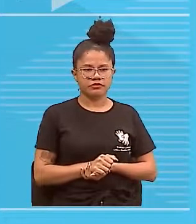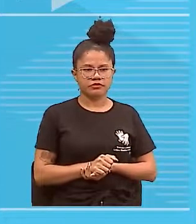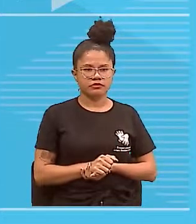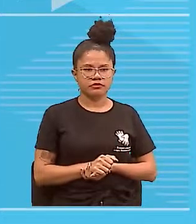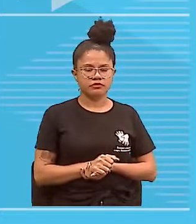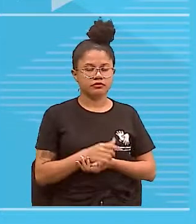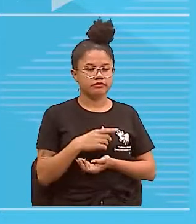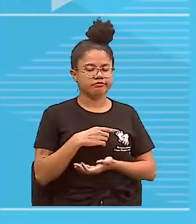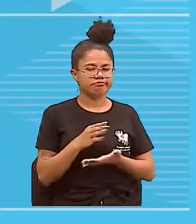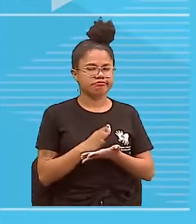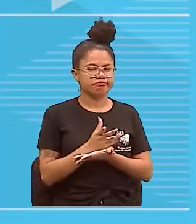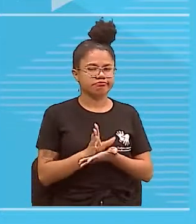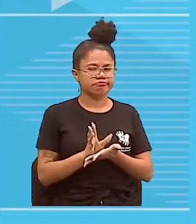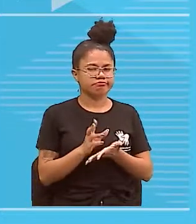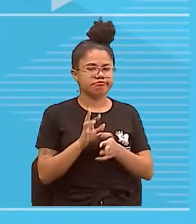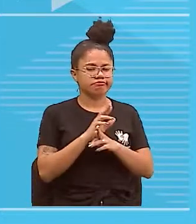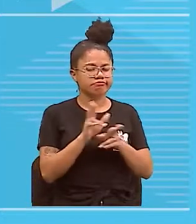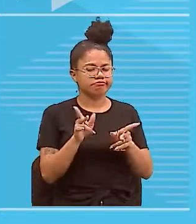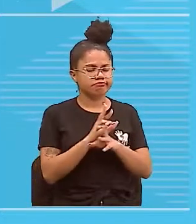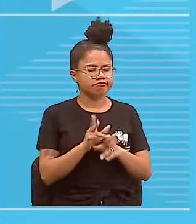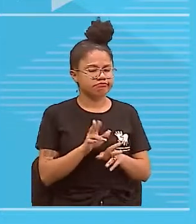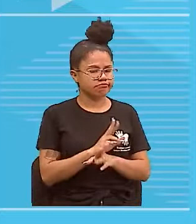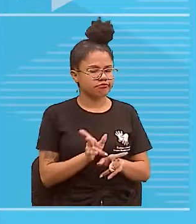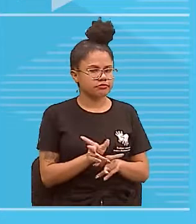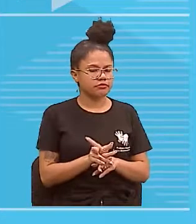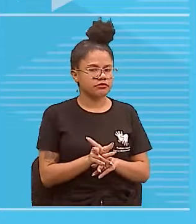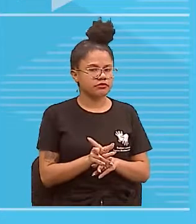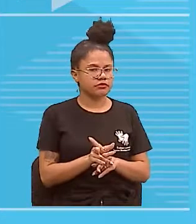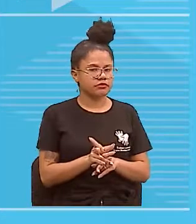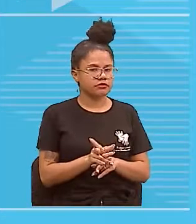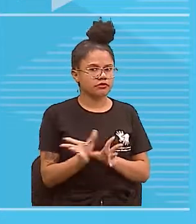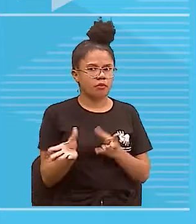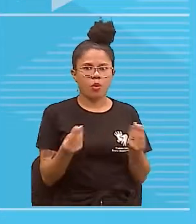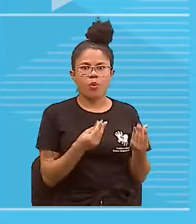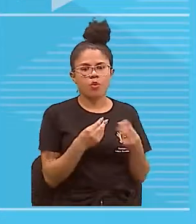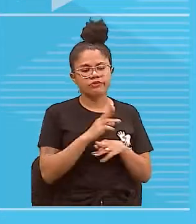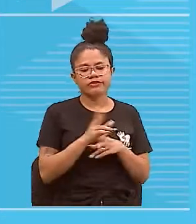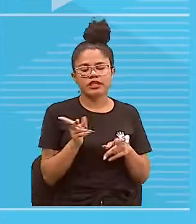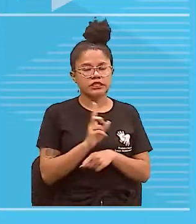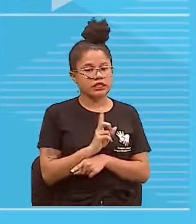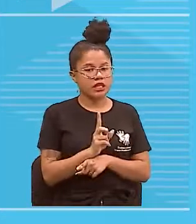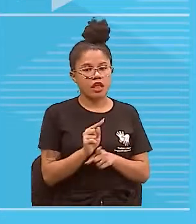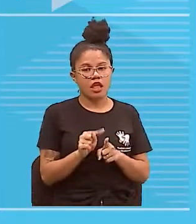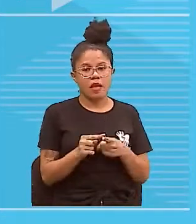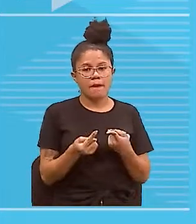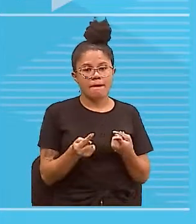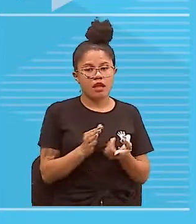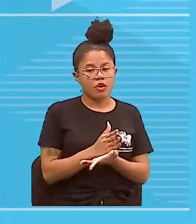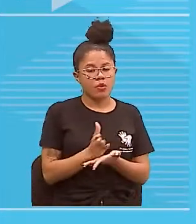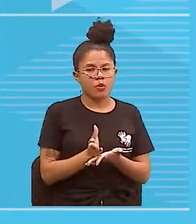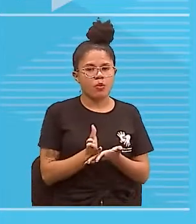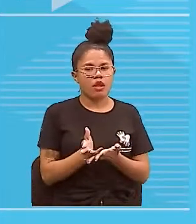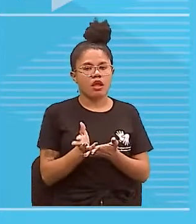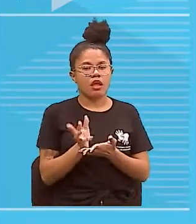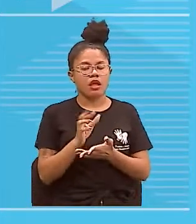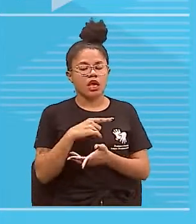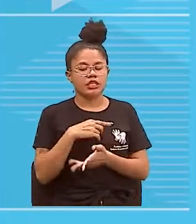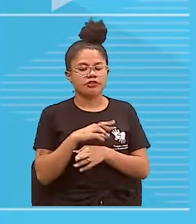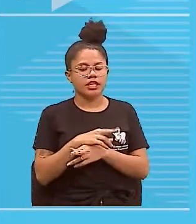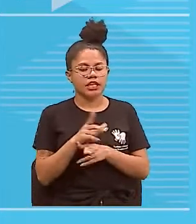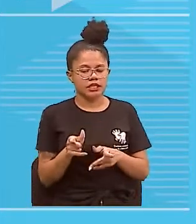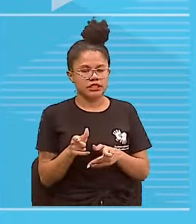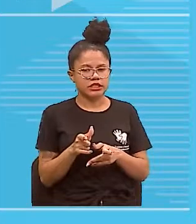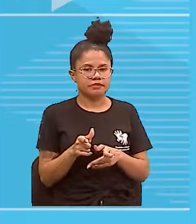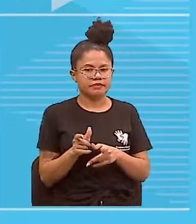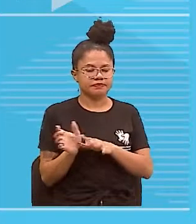algumas diferenças não são diferenças grandes ou gritantes entre o espanhol da Espanha